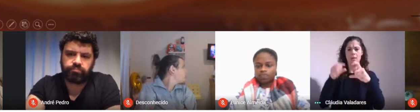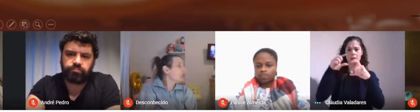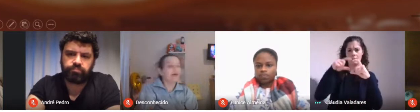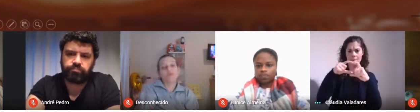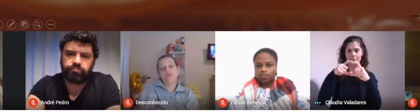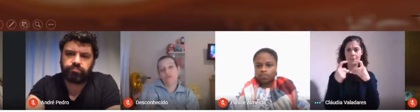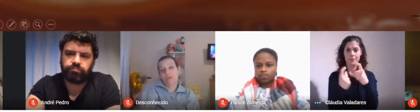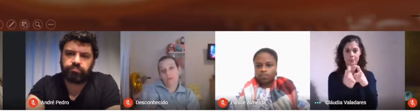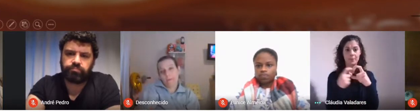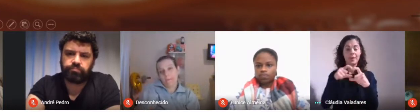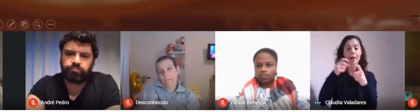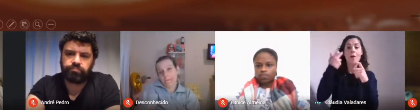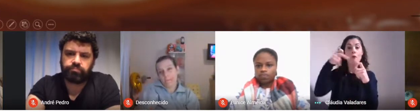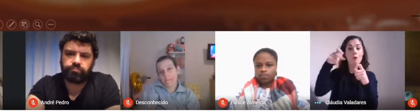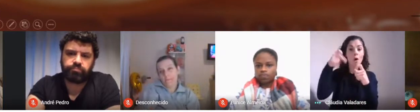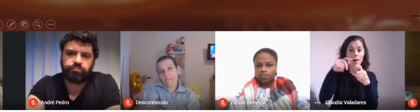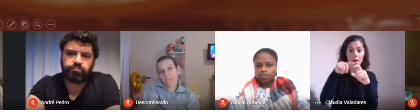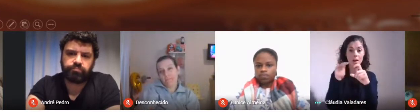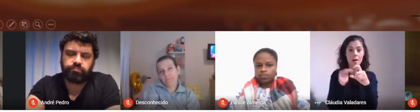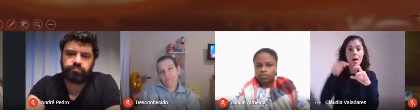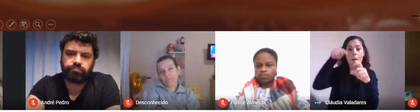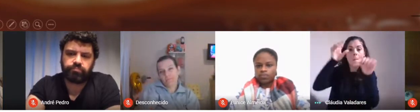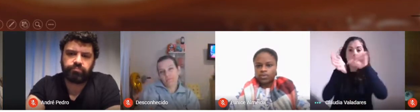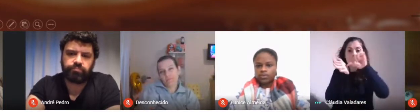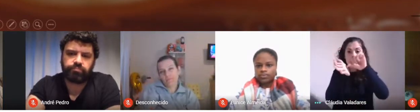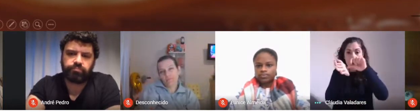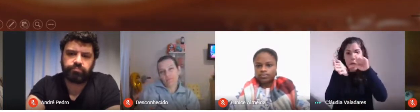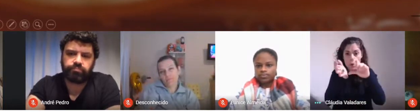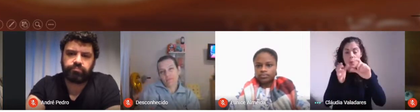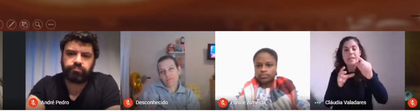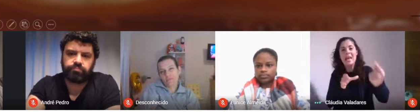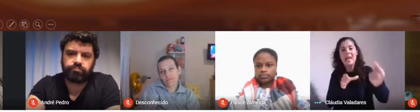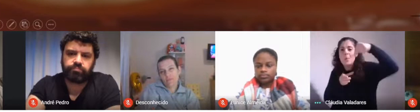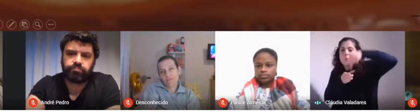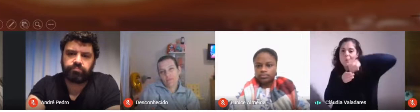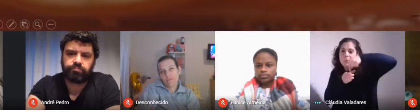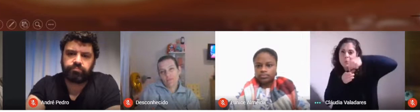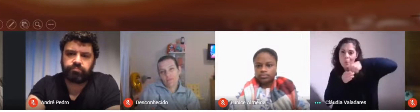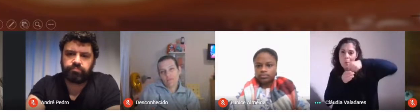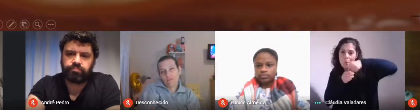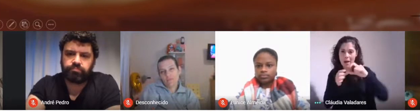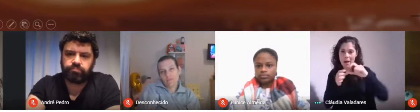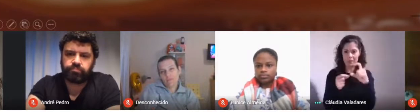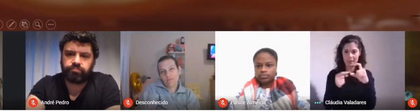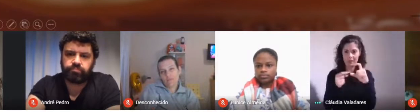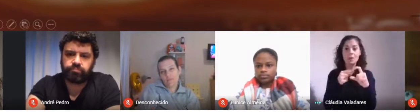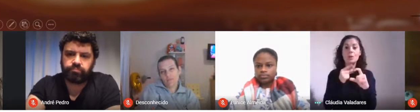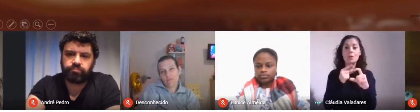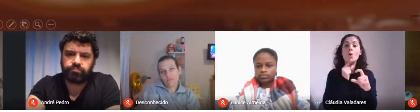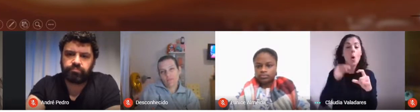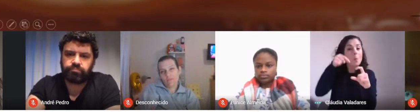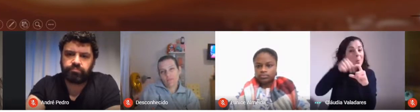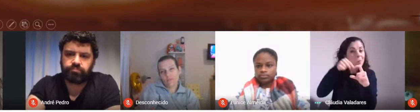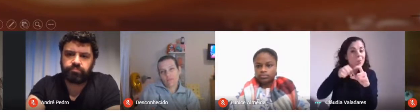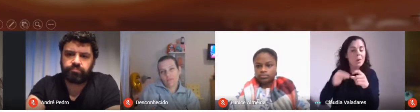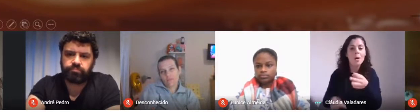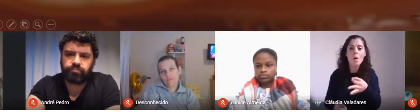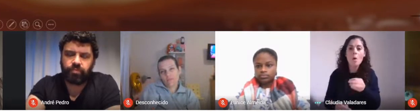Esta a mais externa, a do meio e a mais interna, que se chama polpa e que é